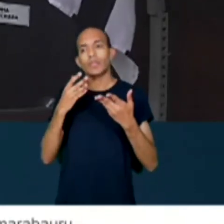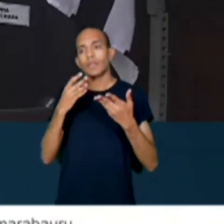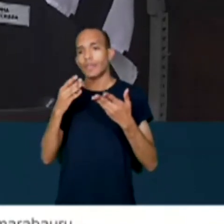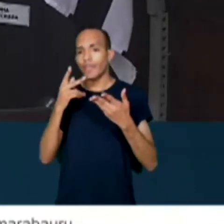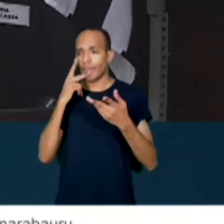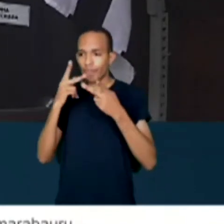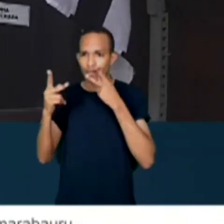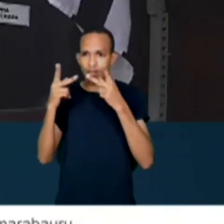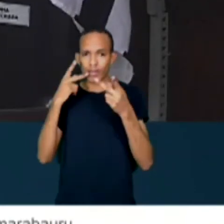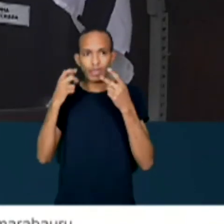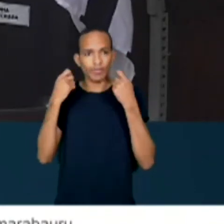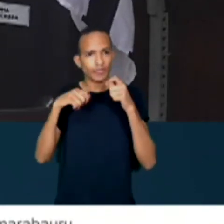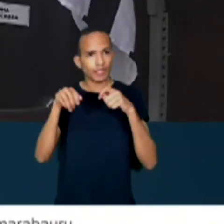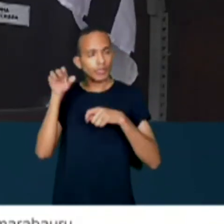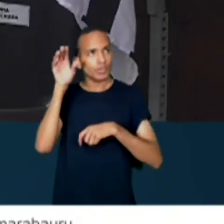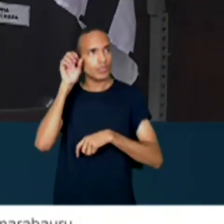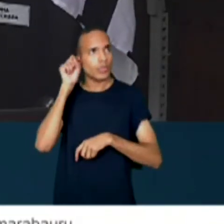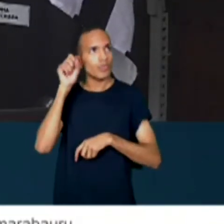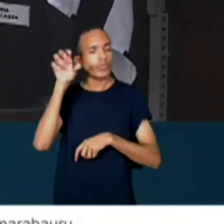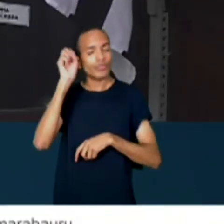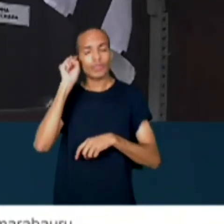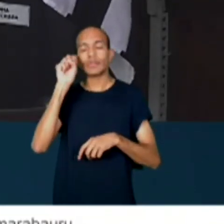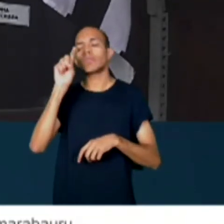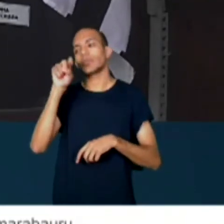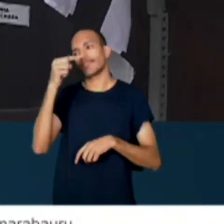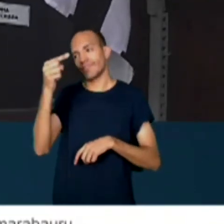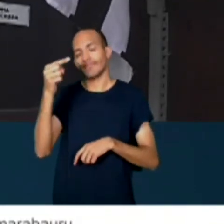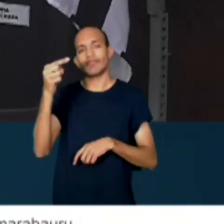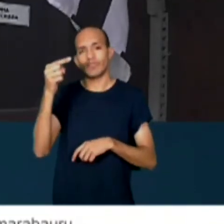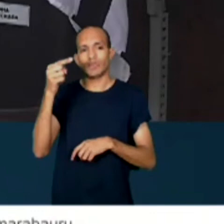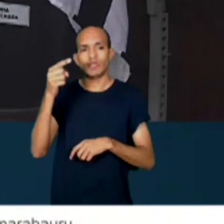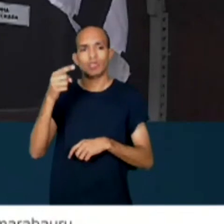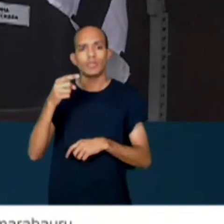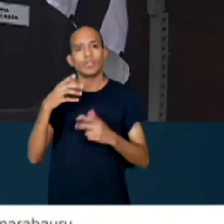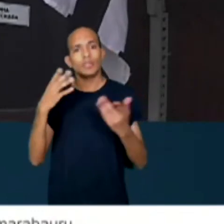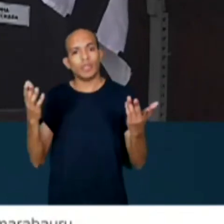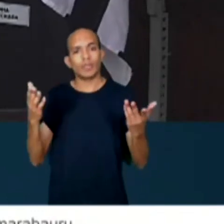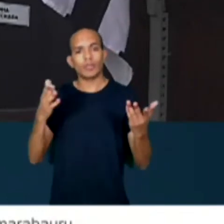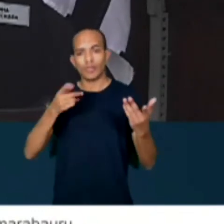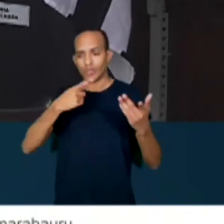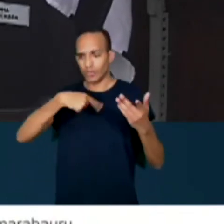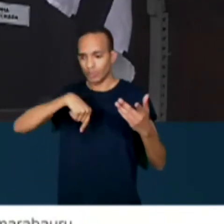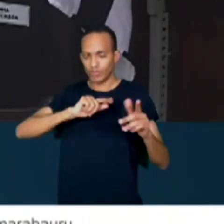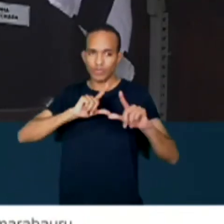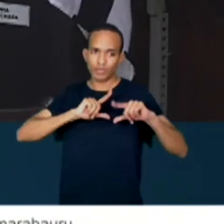ouvido para ouvir depois. Nós estamos tentando realmente fazer o melhor. Eu sou muito grato a